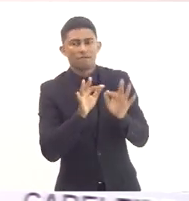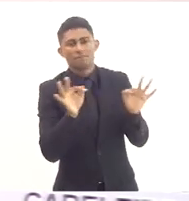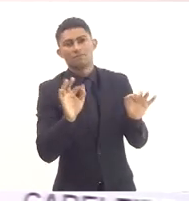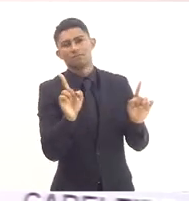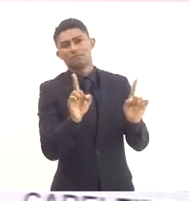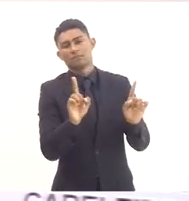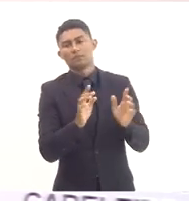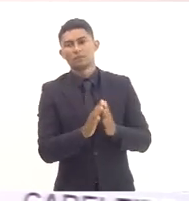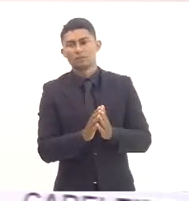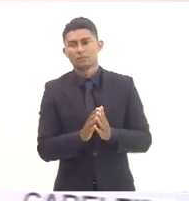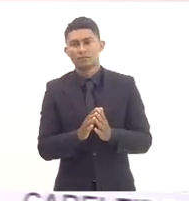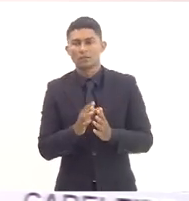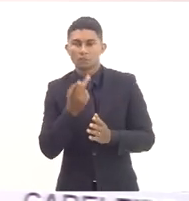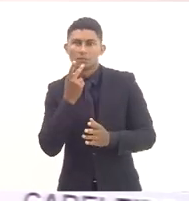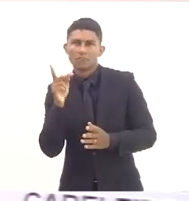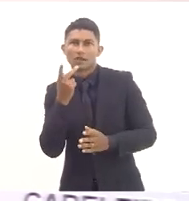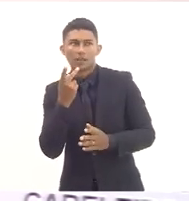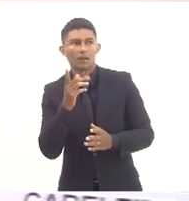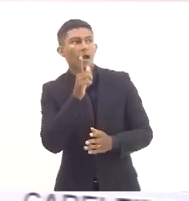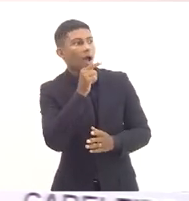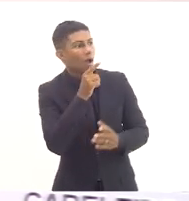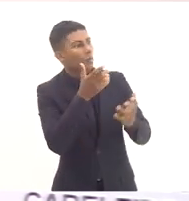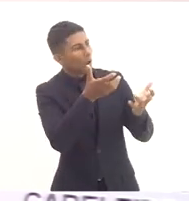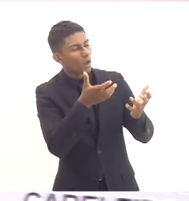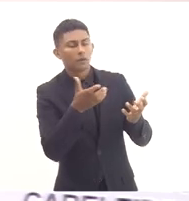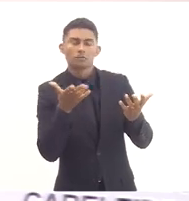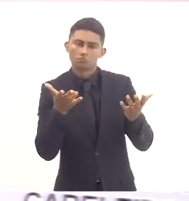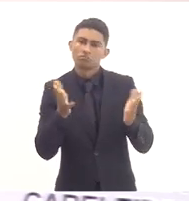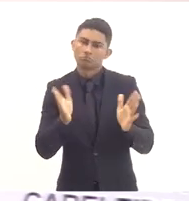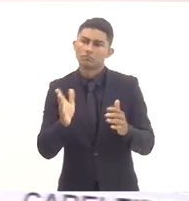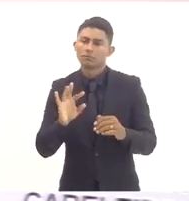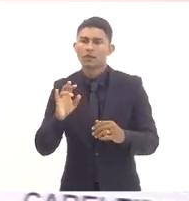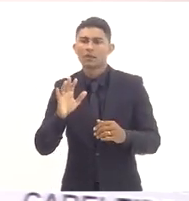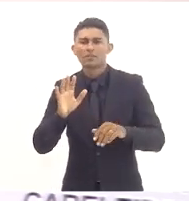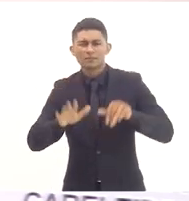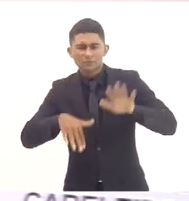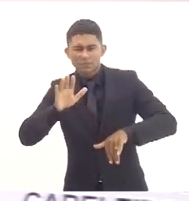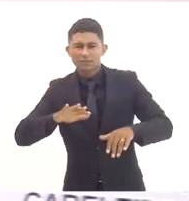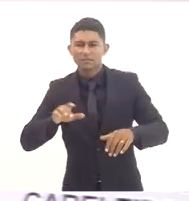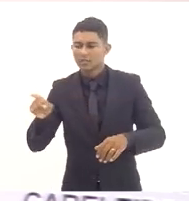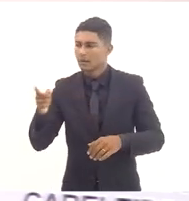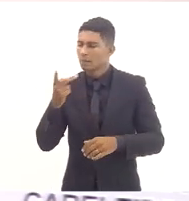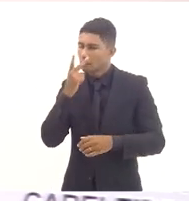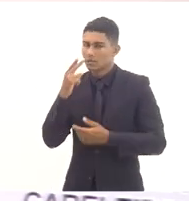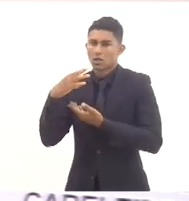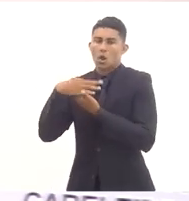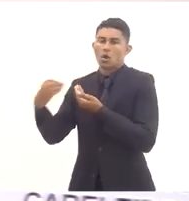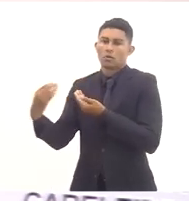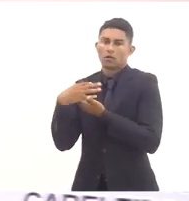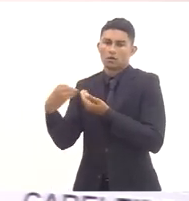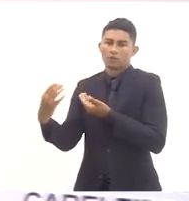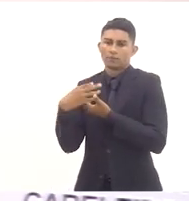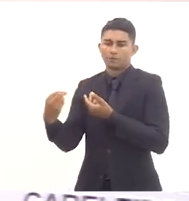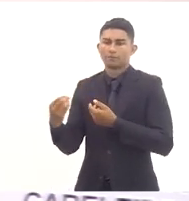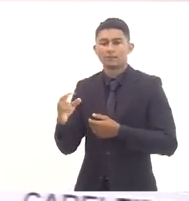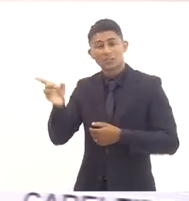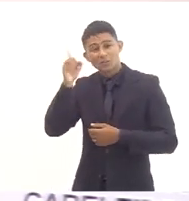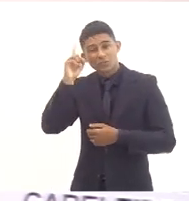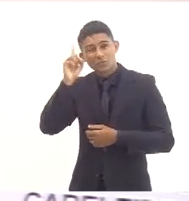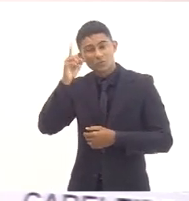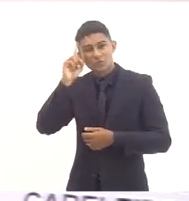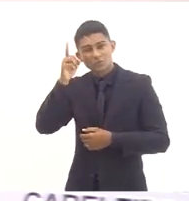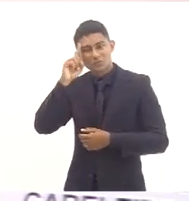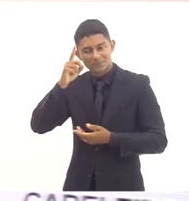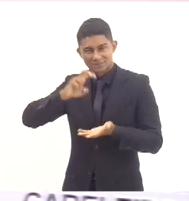já diz eu quero água né mas ele repete algumas frases que a gente de Diz para ele todo dia de manhã minha